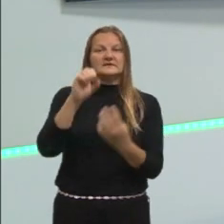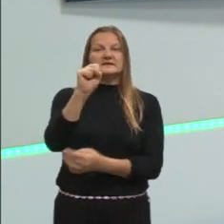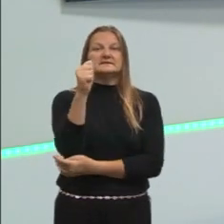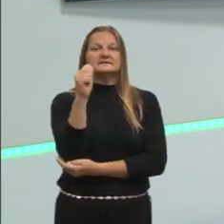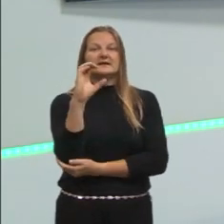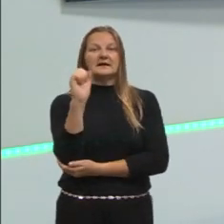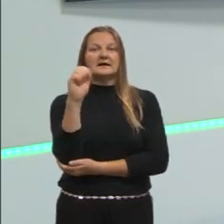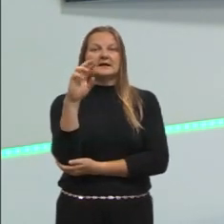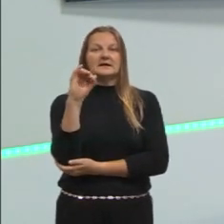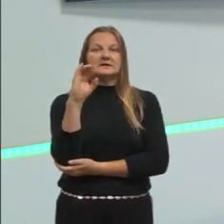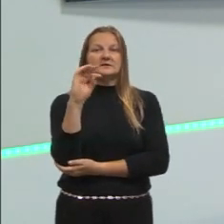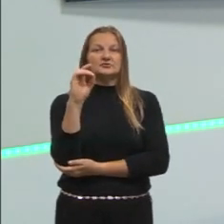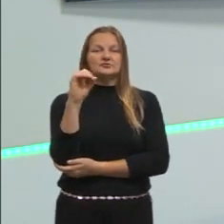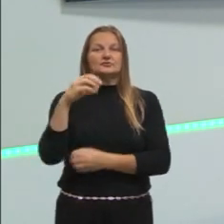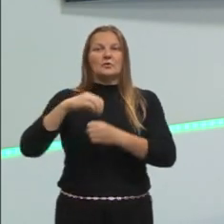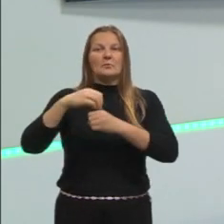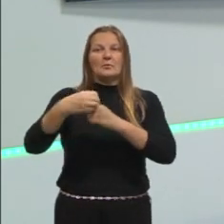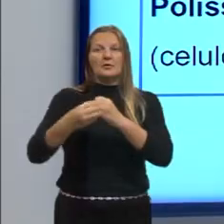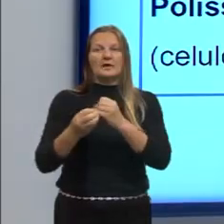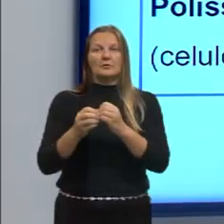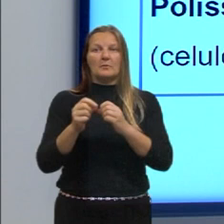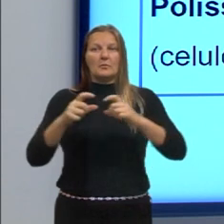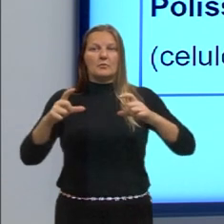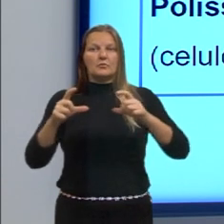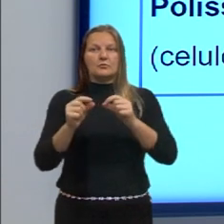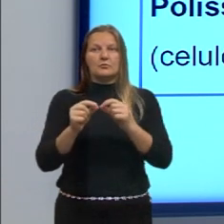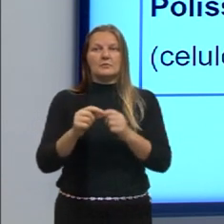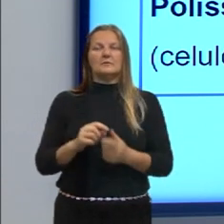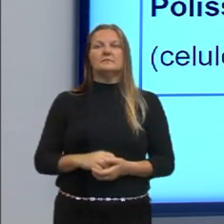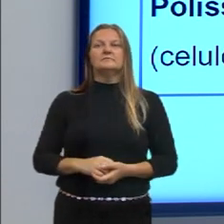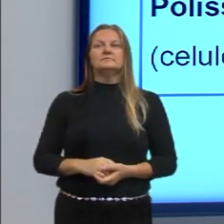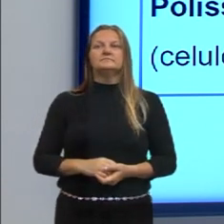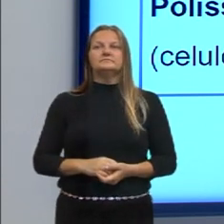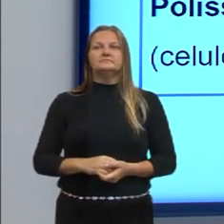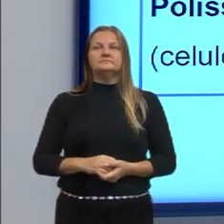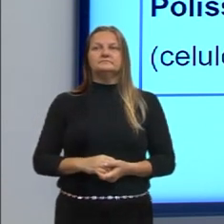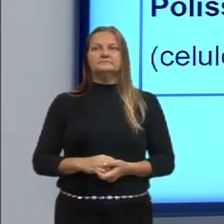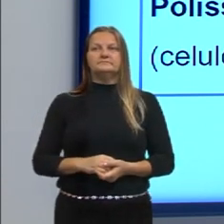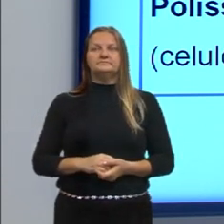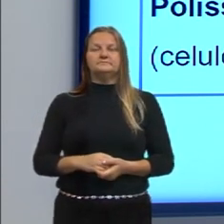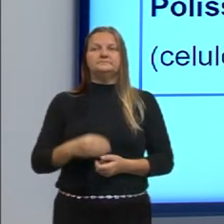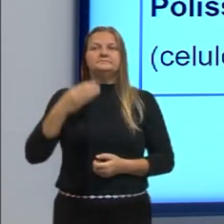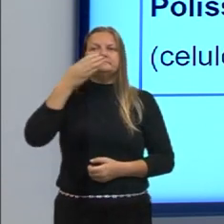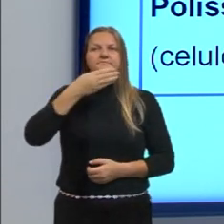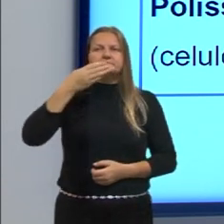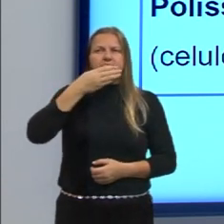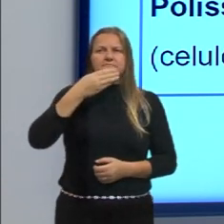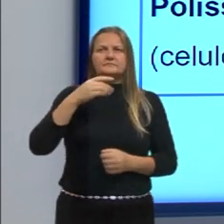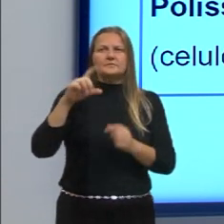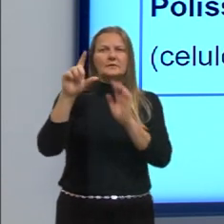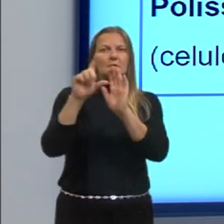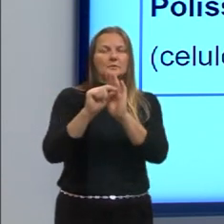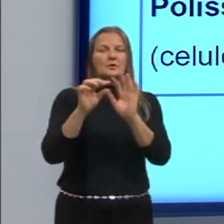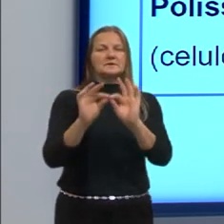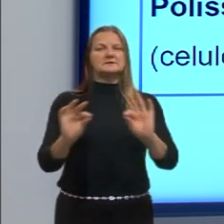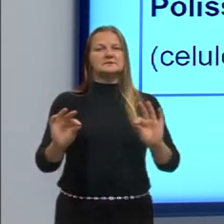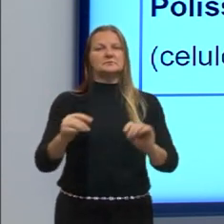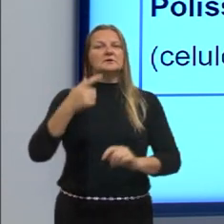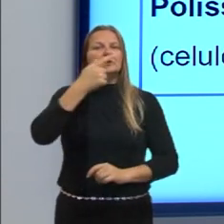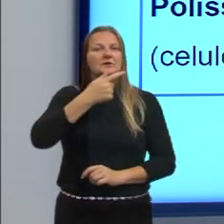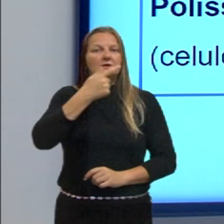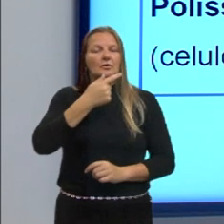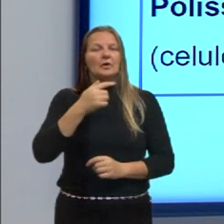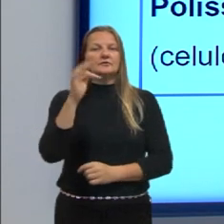da molécula basicamente tá os monossacarídeos são açúcares simples são moléculas menores como a glicose e a